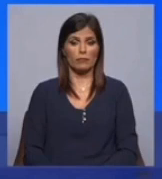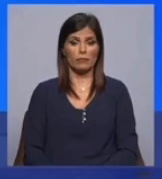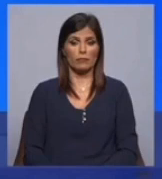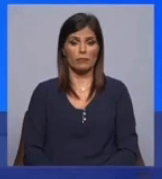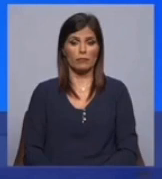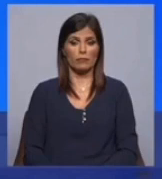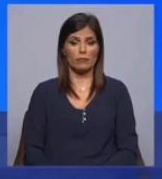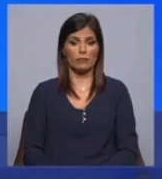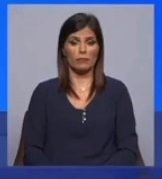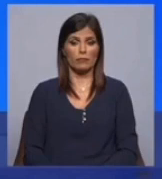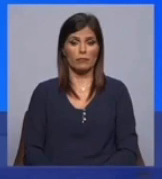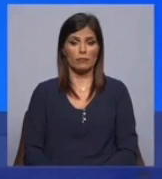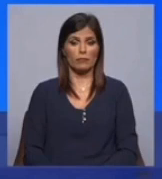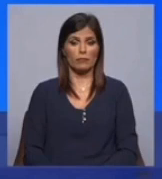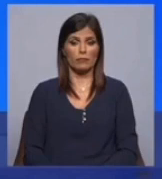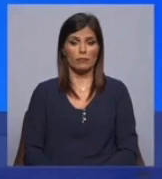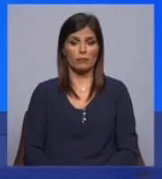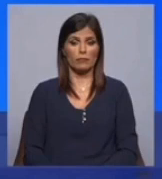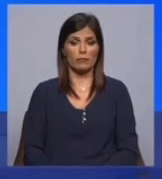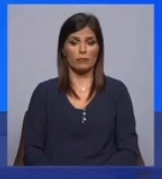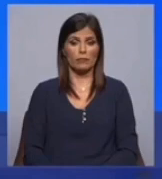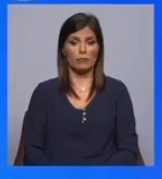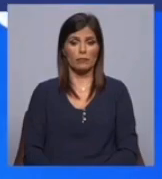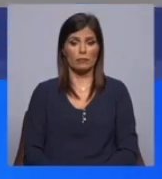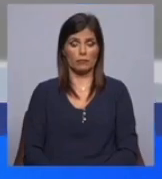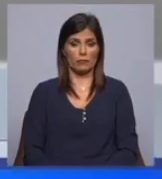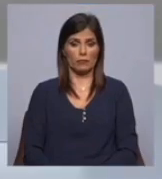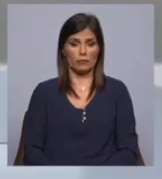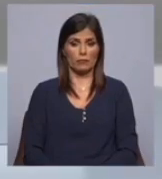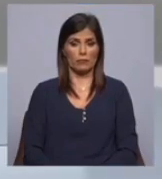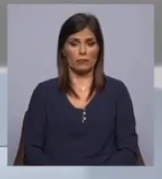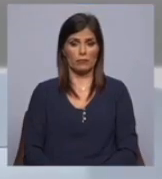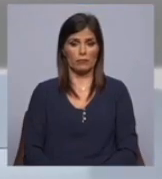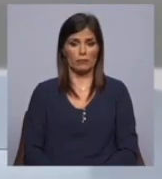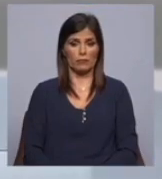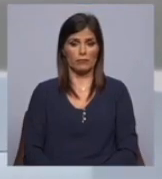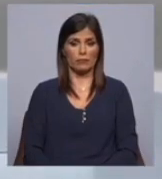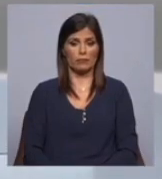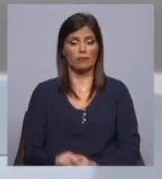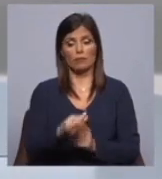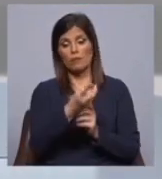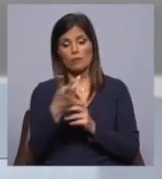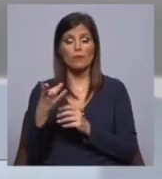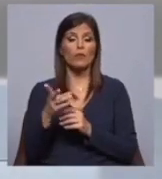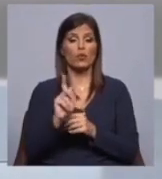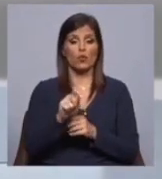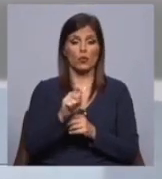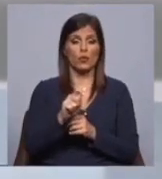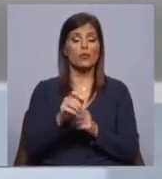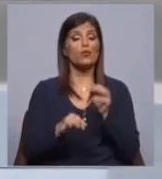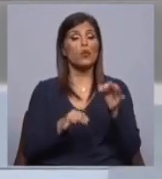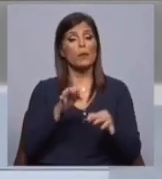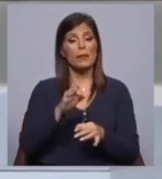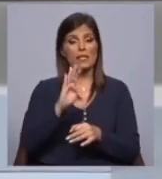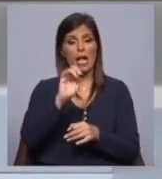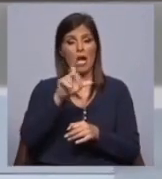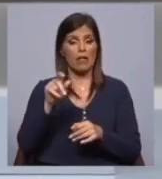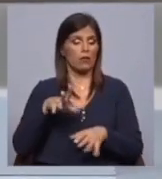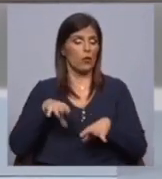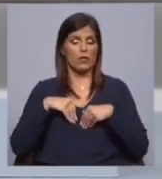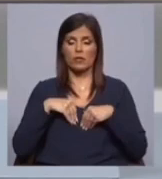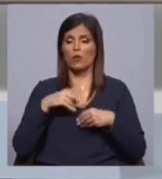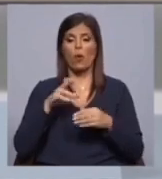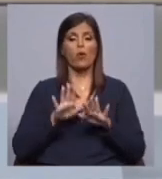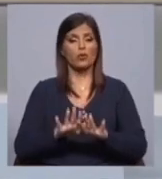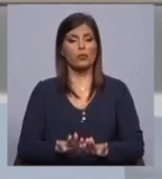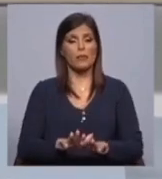tem dói-dói! Tem dói-dói na moleirinha! O coletivo que julga Ricardo Salgado recusou a suspensão do julgamento